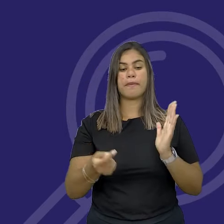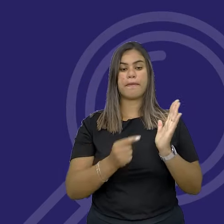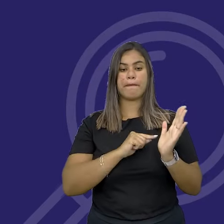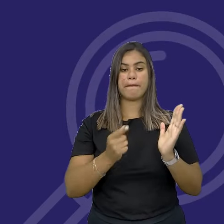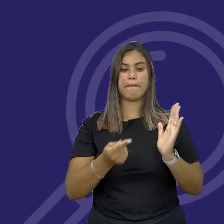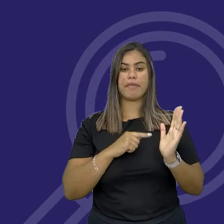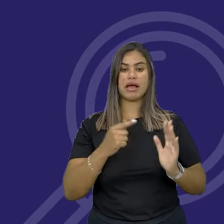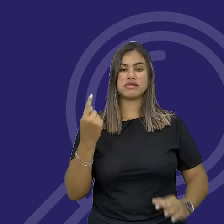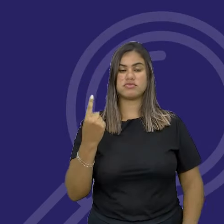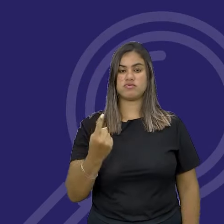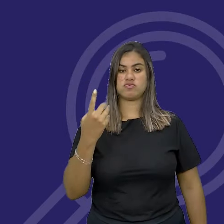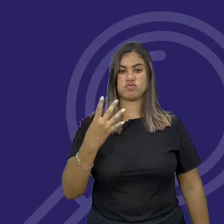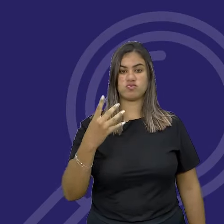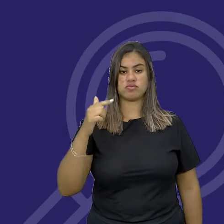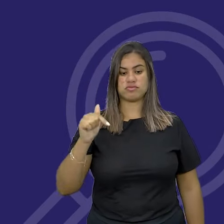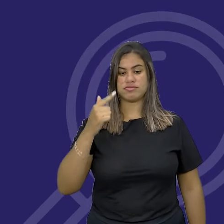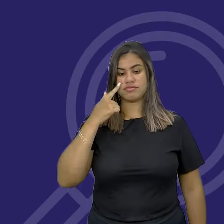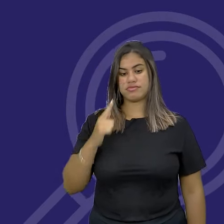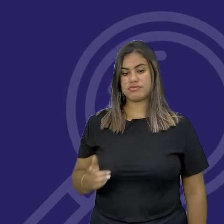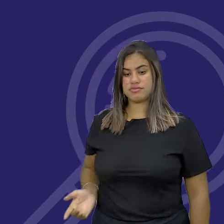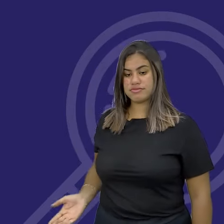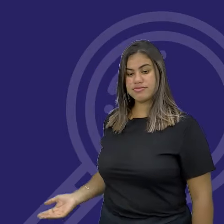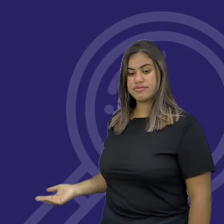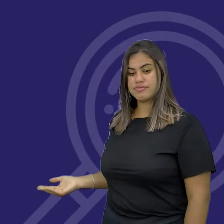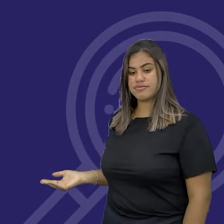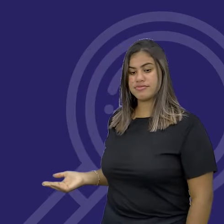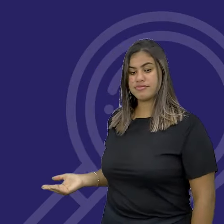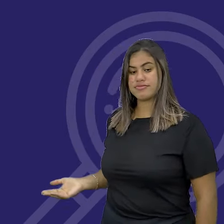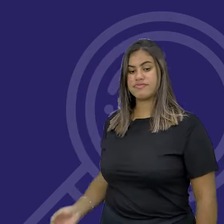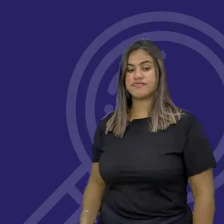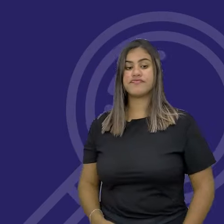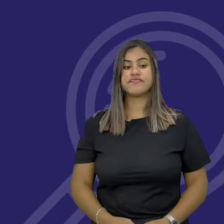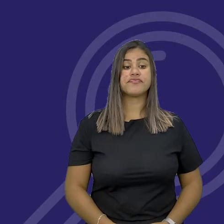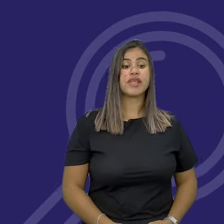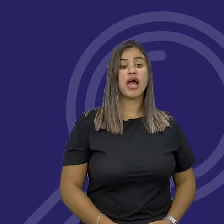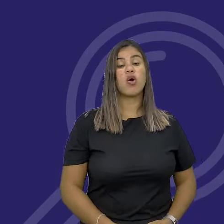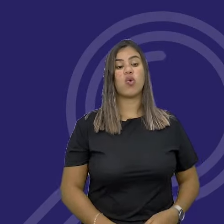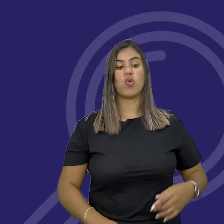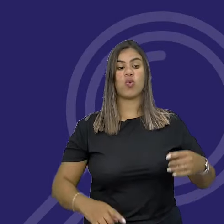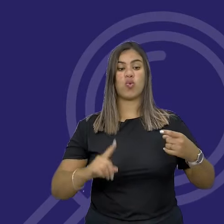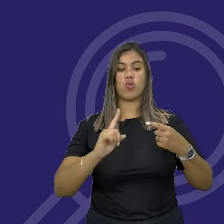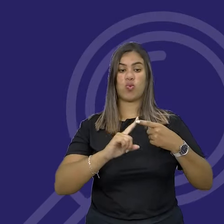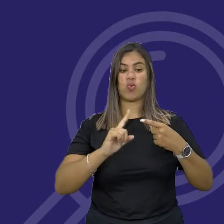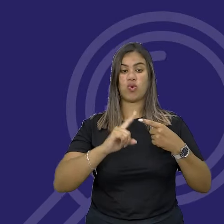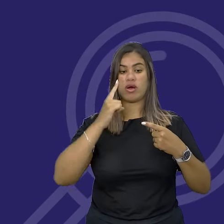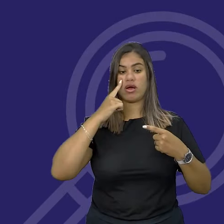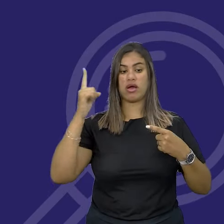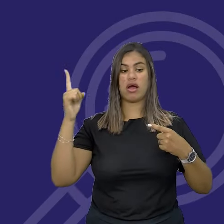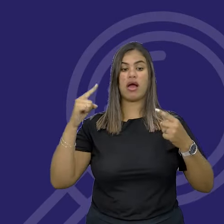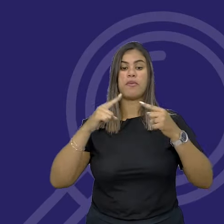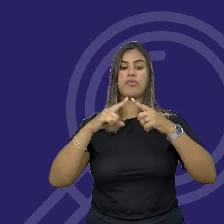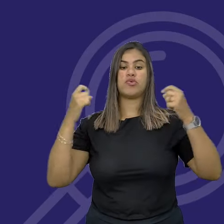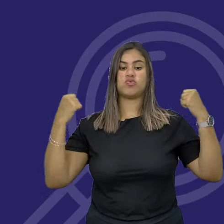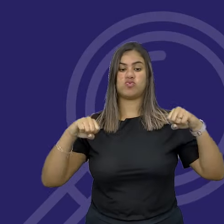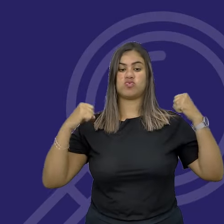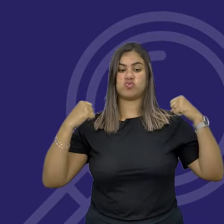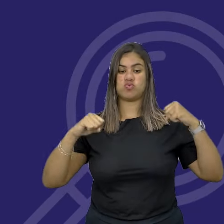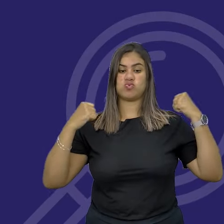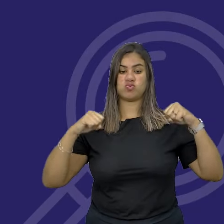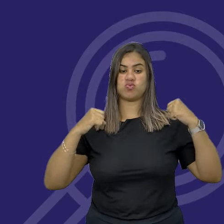ele fala de um programa de condicionamento físico que vai ser usado durante 7 dias. E